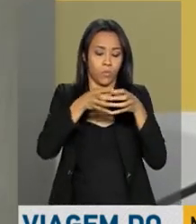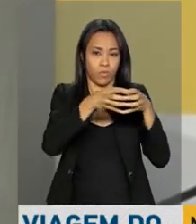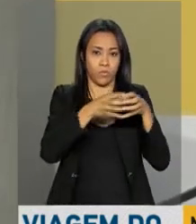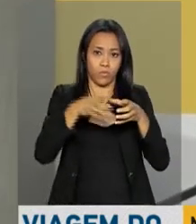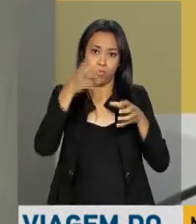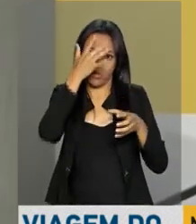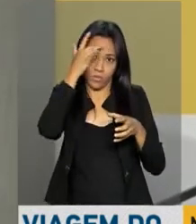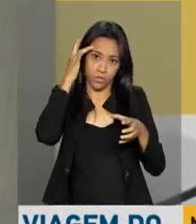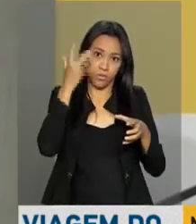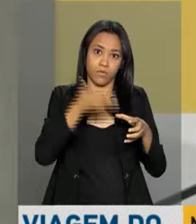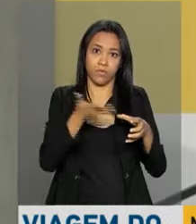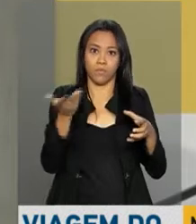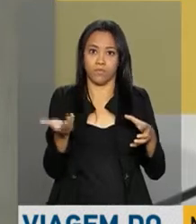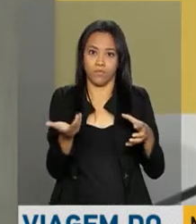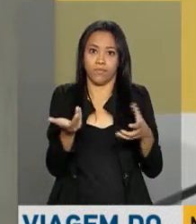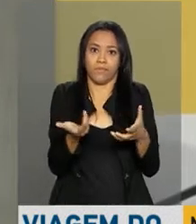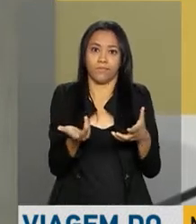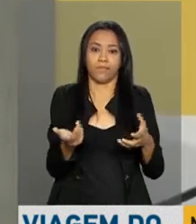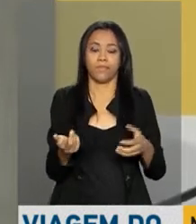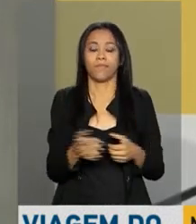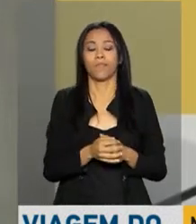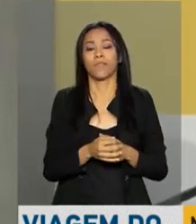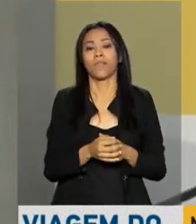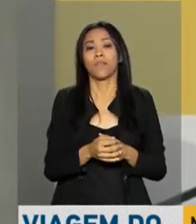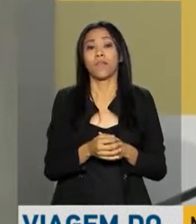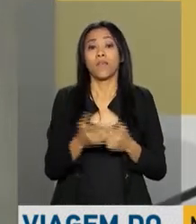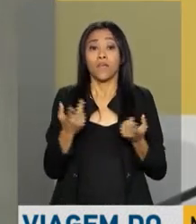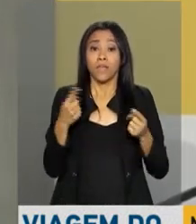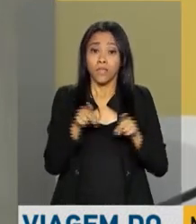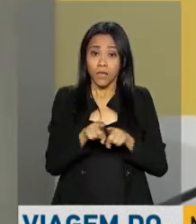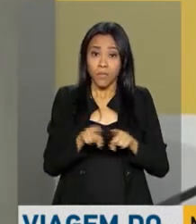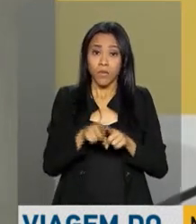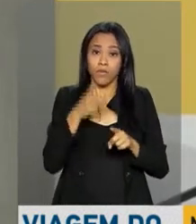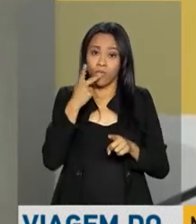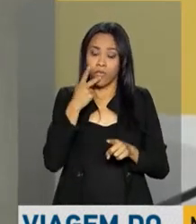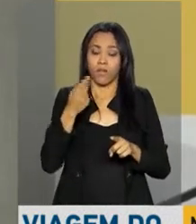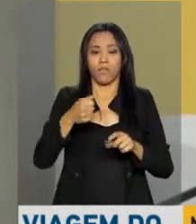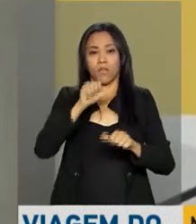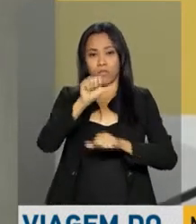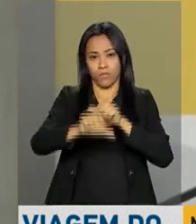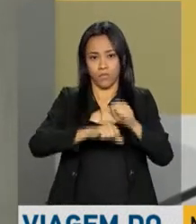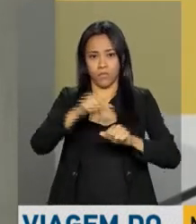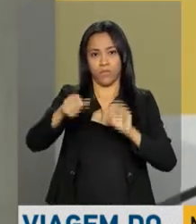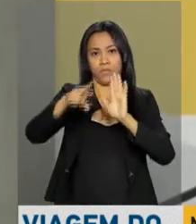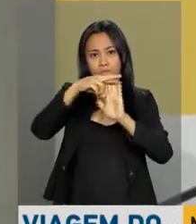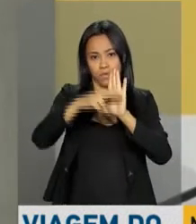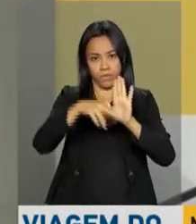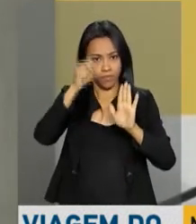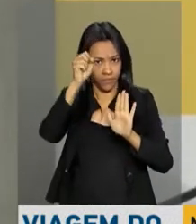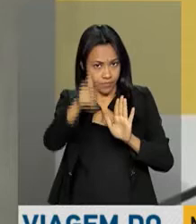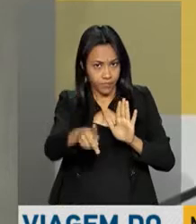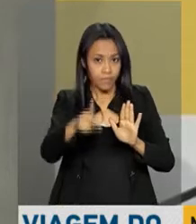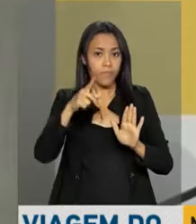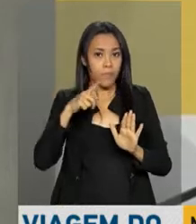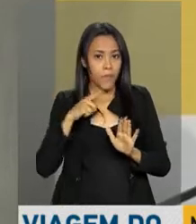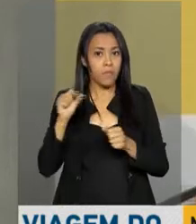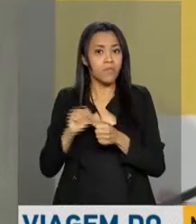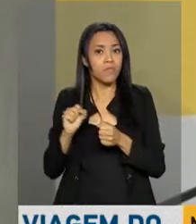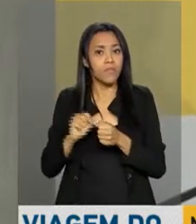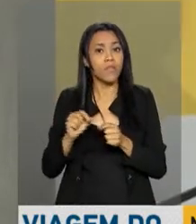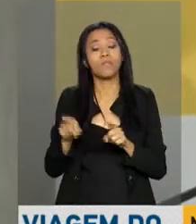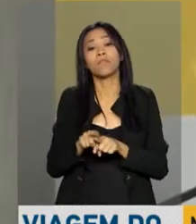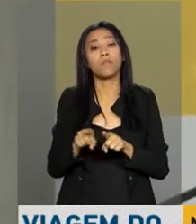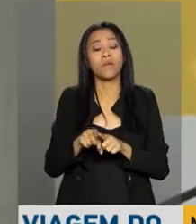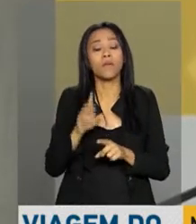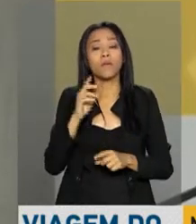social mas ao mesmo tempo de fora parte da reforma da previdência nós temos promovido reformas em favor da